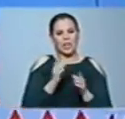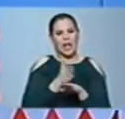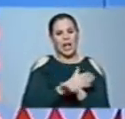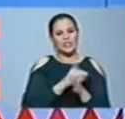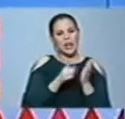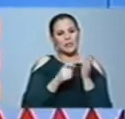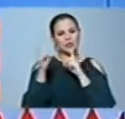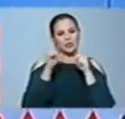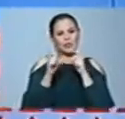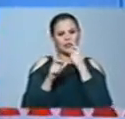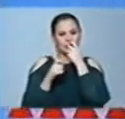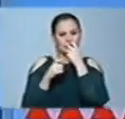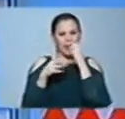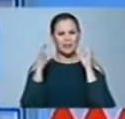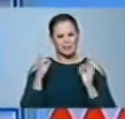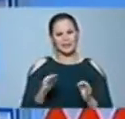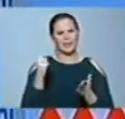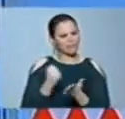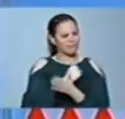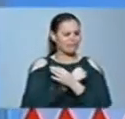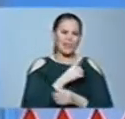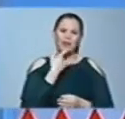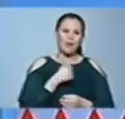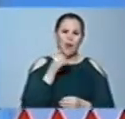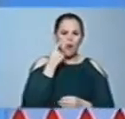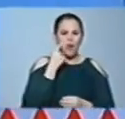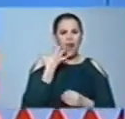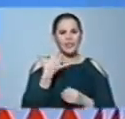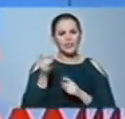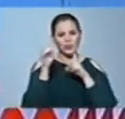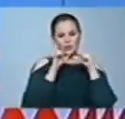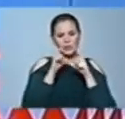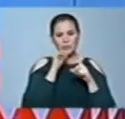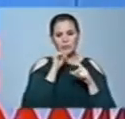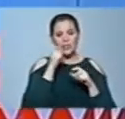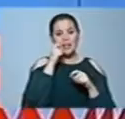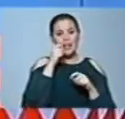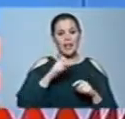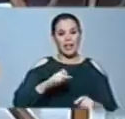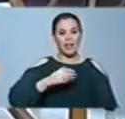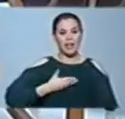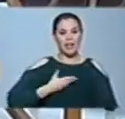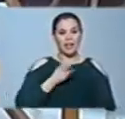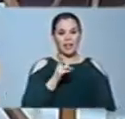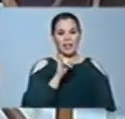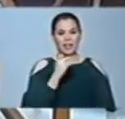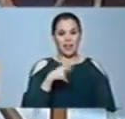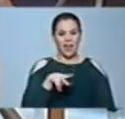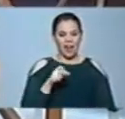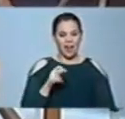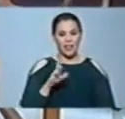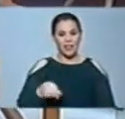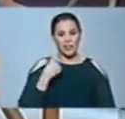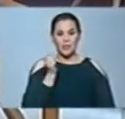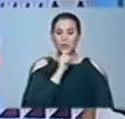fars a bola não pode passar pela fotografia ainda é nossa adriana vai ter a fotografia pois pode